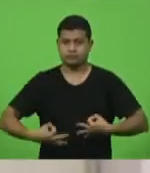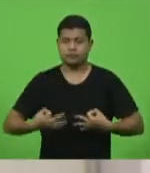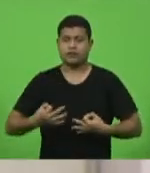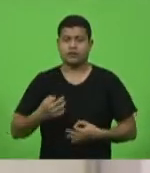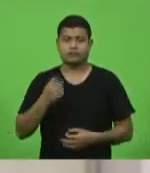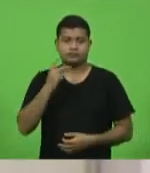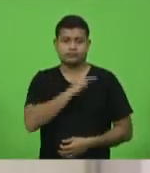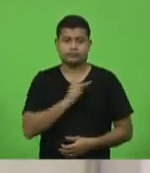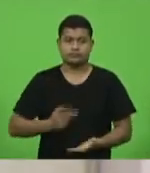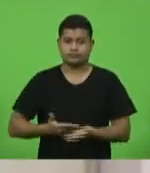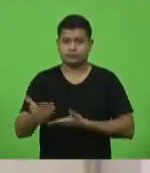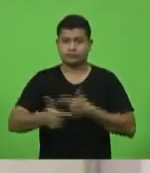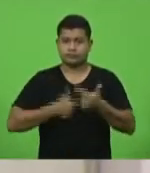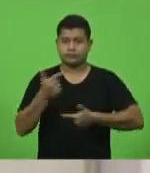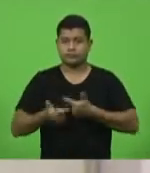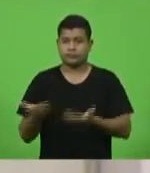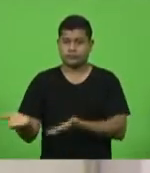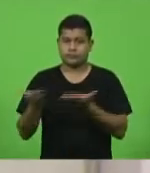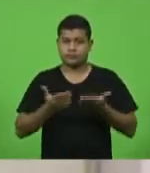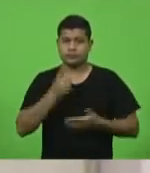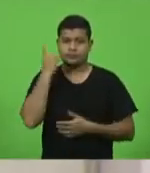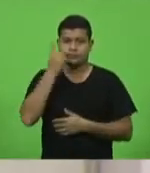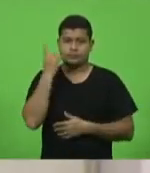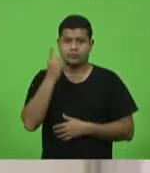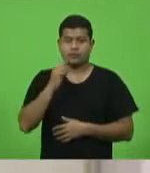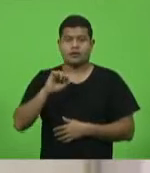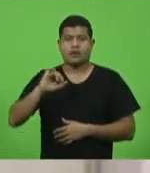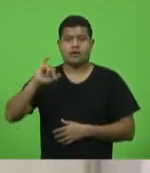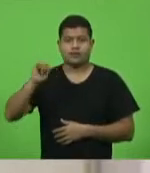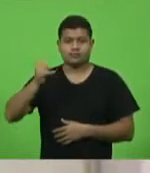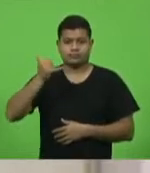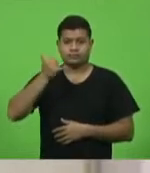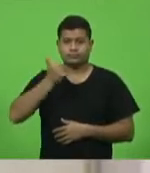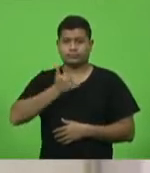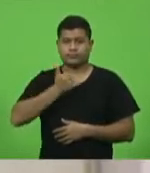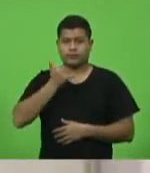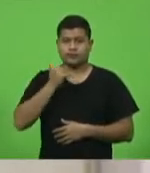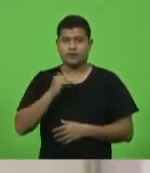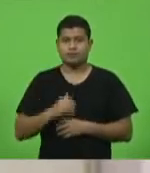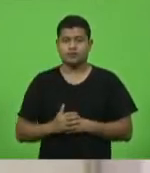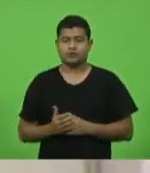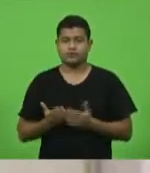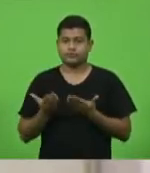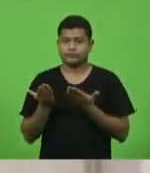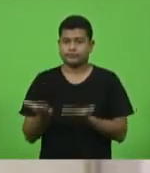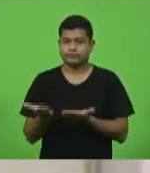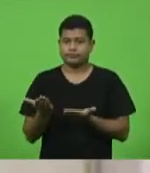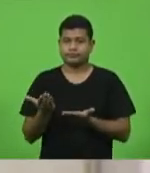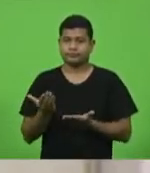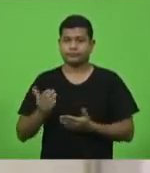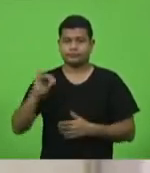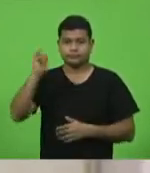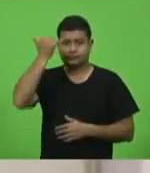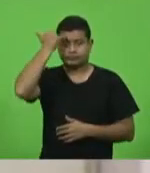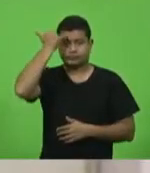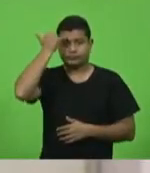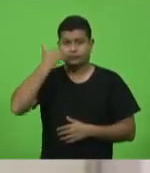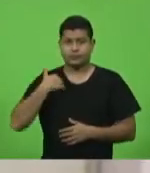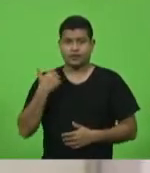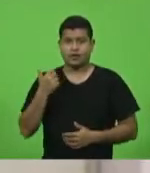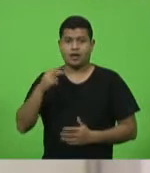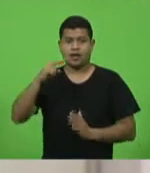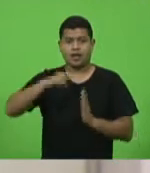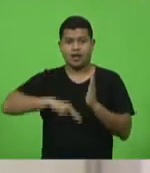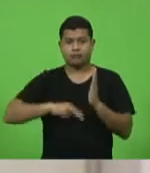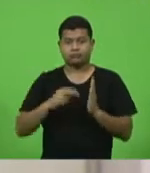os trabalhos e convidou o senhor deputado Jair Minotto para, como secretário a DOC, proceder à leitura da ata da sessão anterior que,